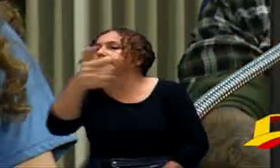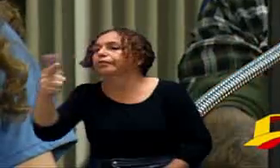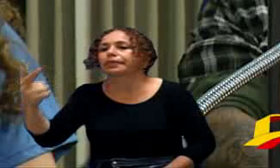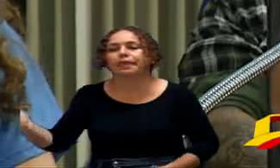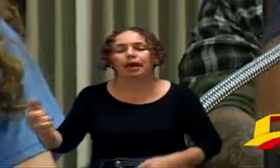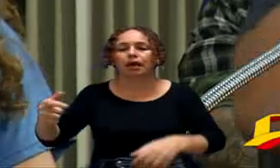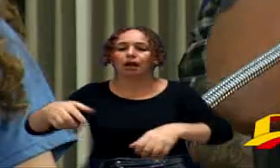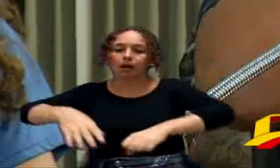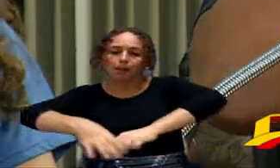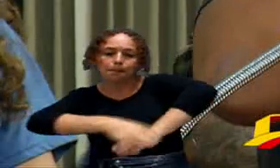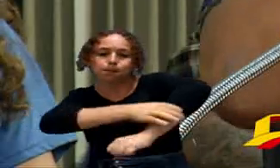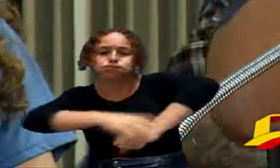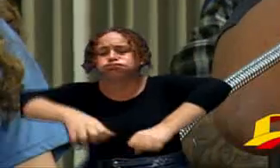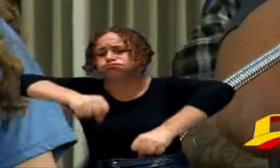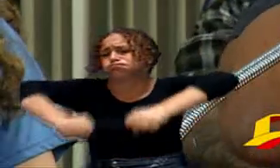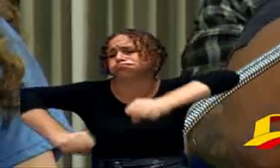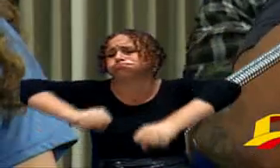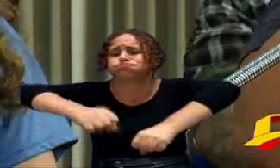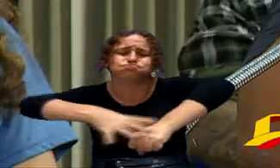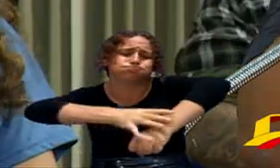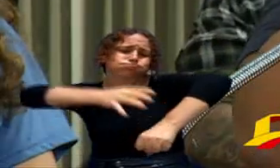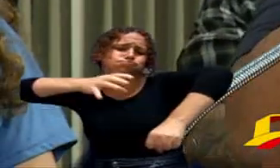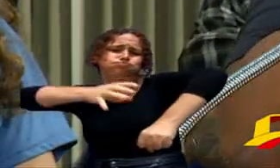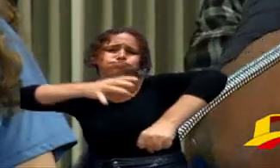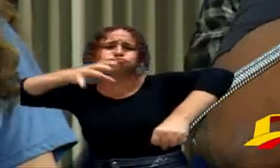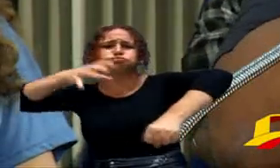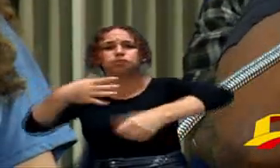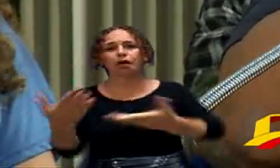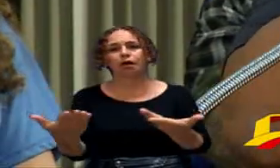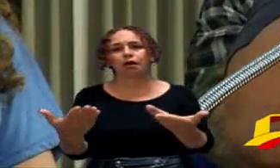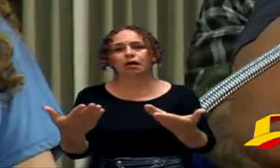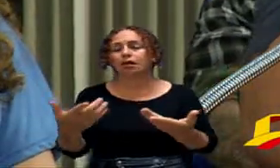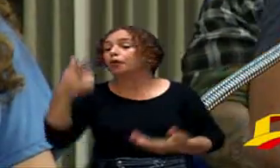estão inchadas. Eles não conseguem chegar perto dela porque tem medo. Foi eu que fiz o